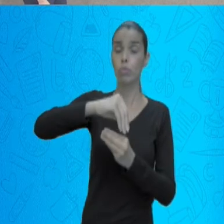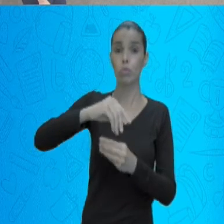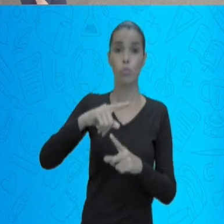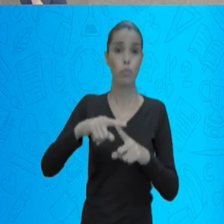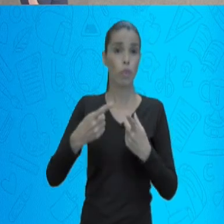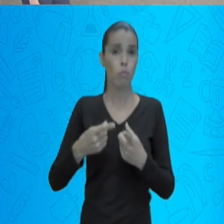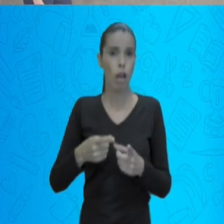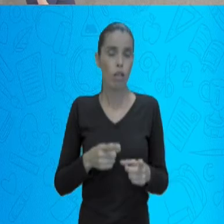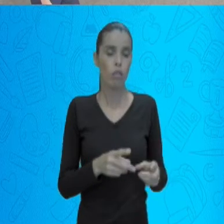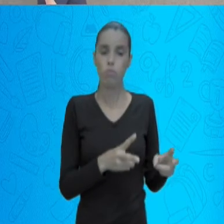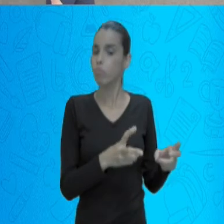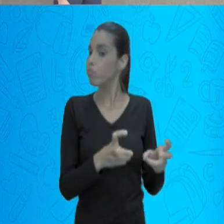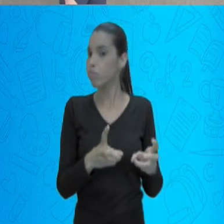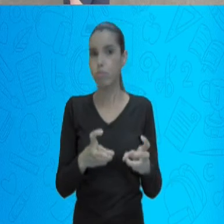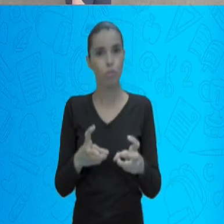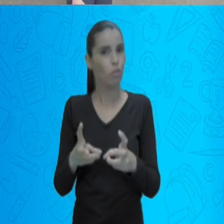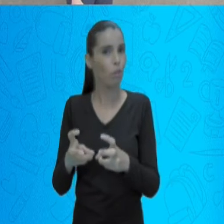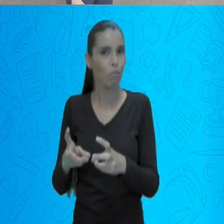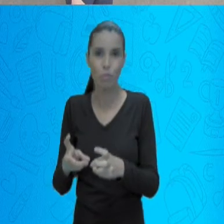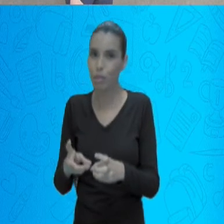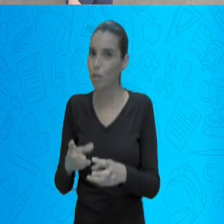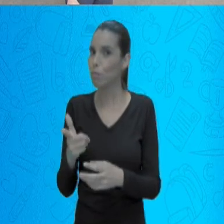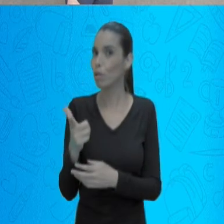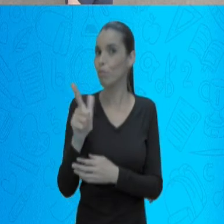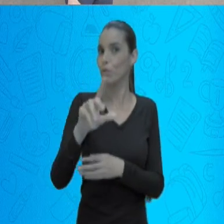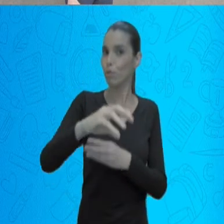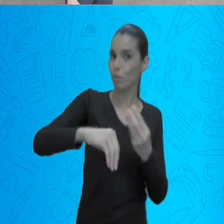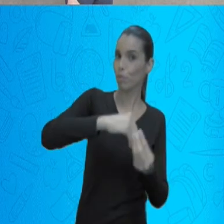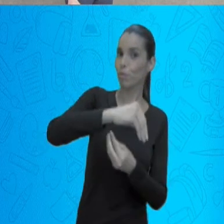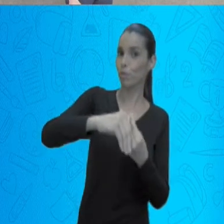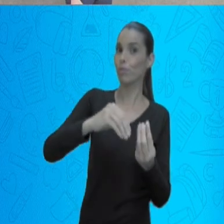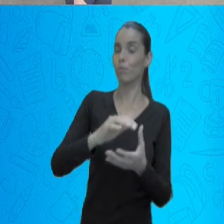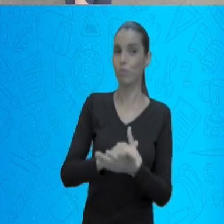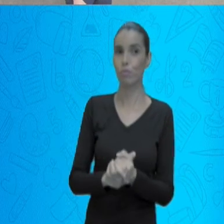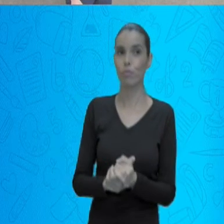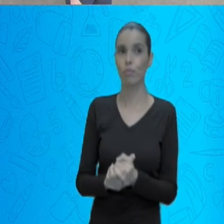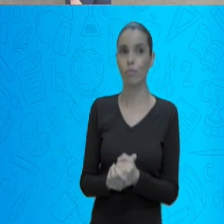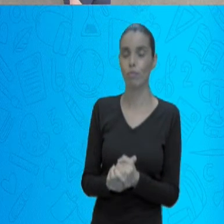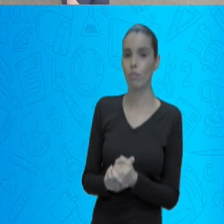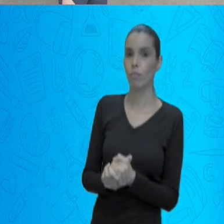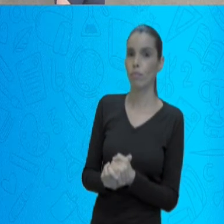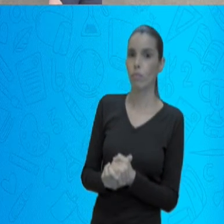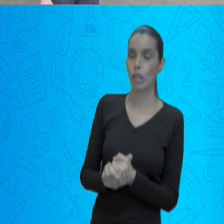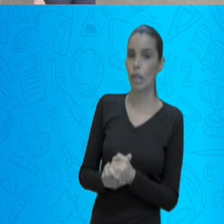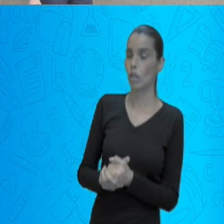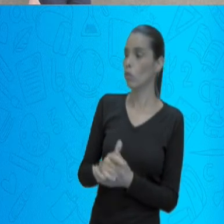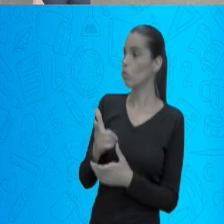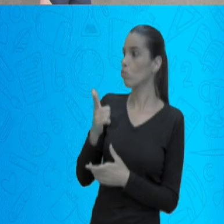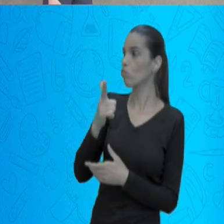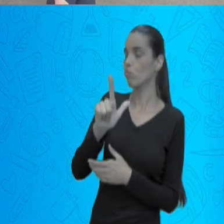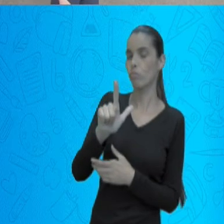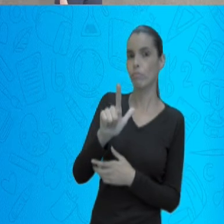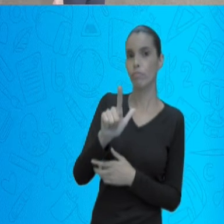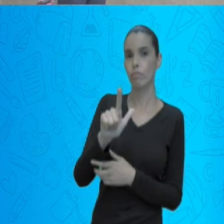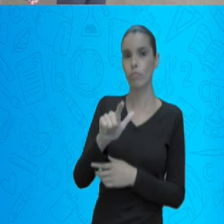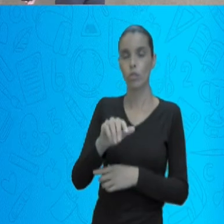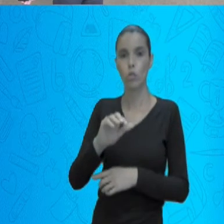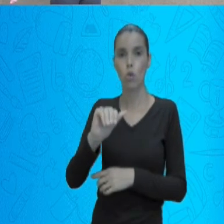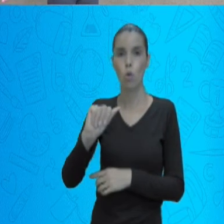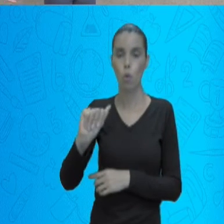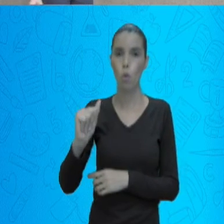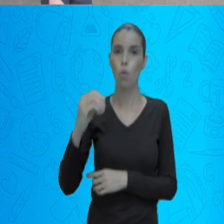seus componentes. Ao aço, a liga metálica, além de ferro, nós temos aqui,